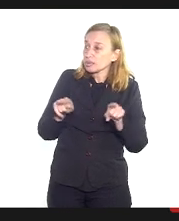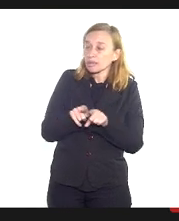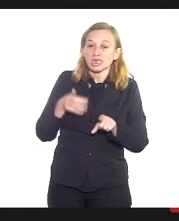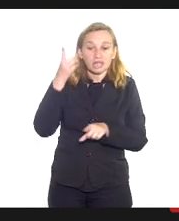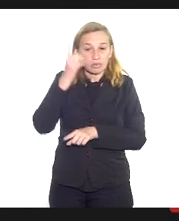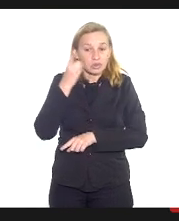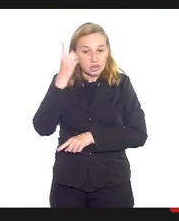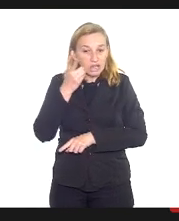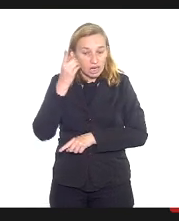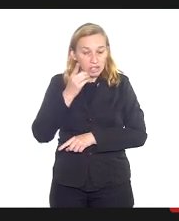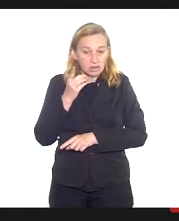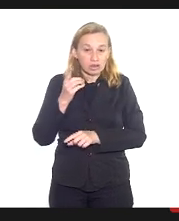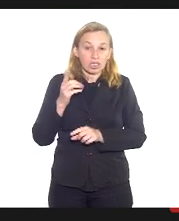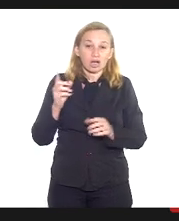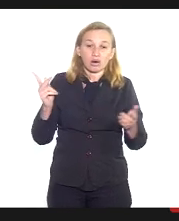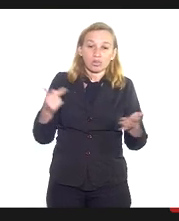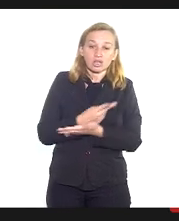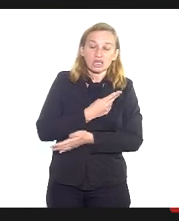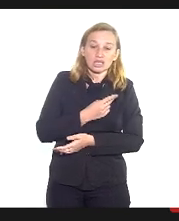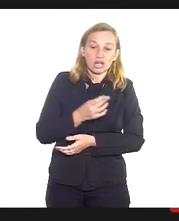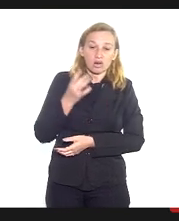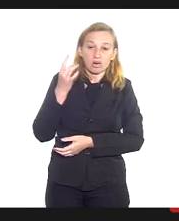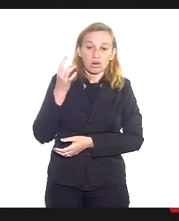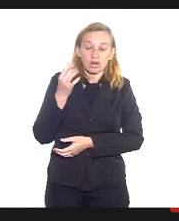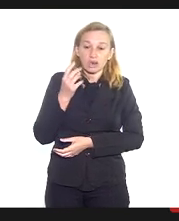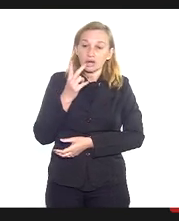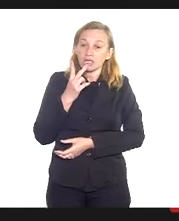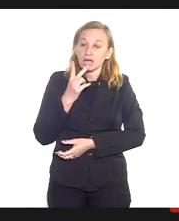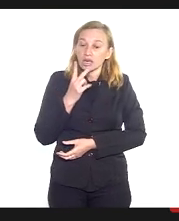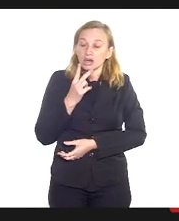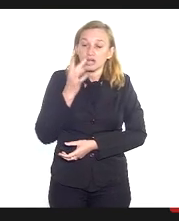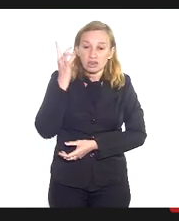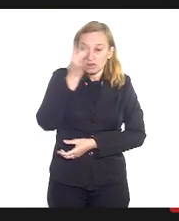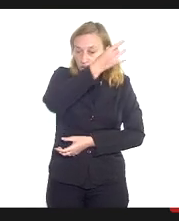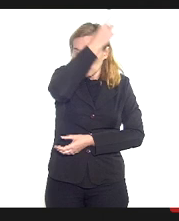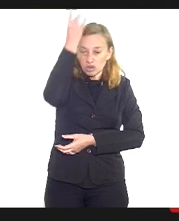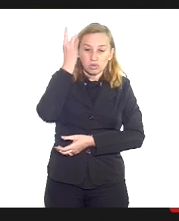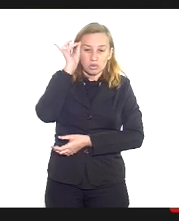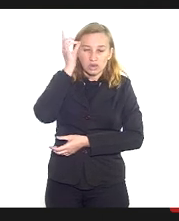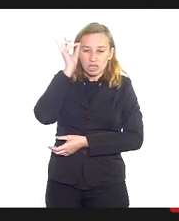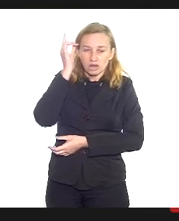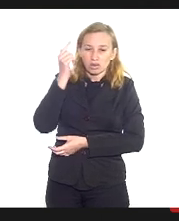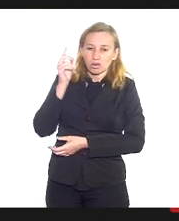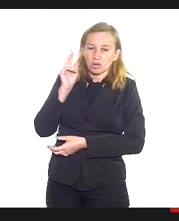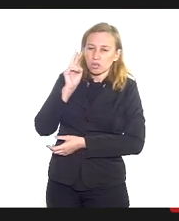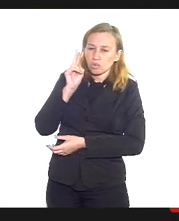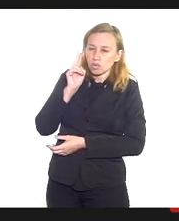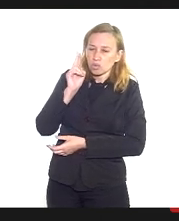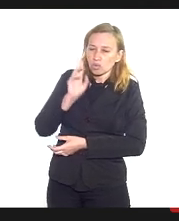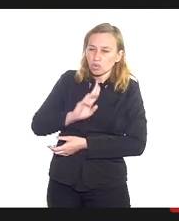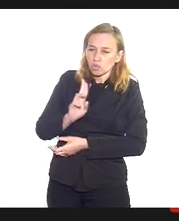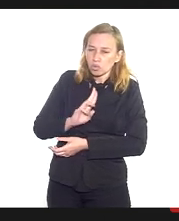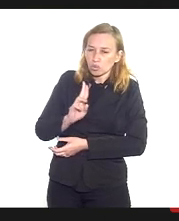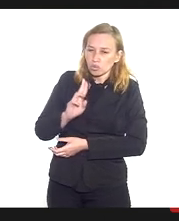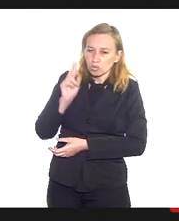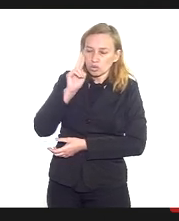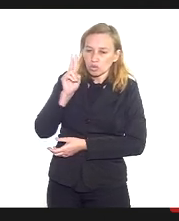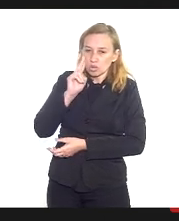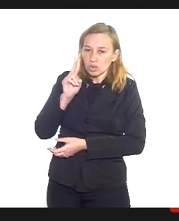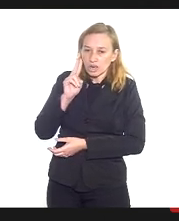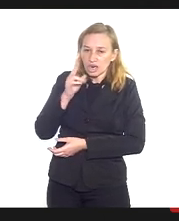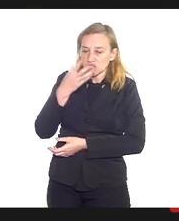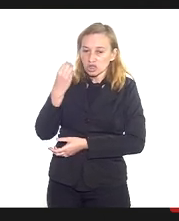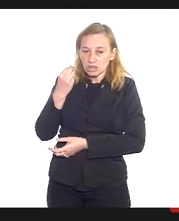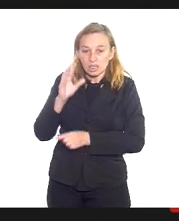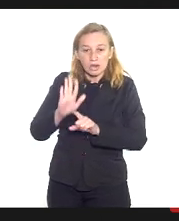situação que ocorreu no Espírito Santo. Há um campo lá chamado Jubarte, se não me falha a memória, que era uma situação muito semelhante ao que o